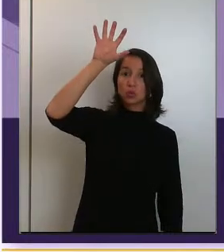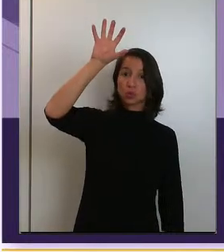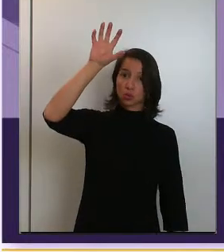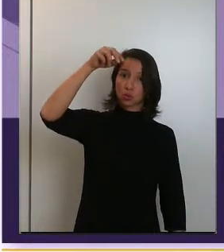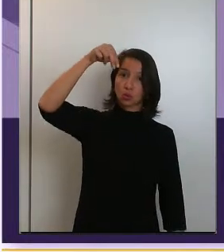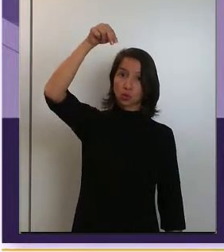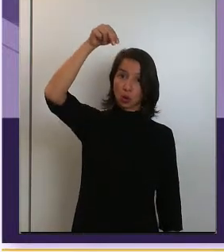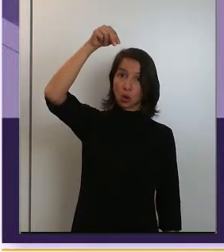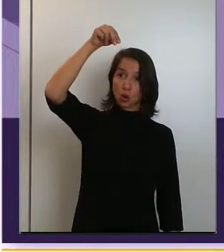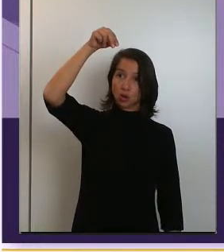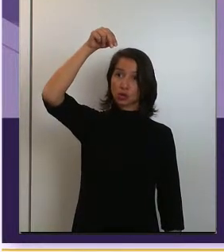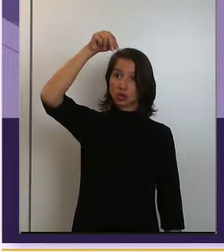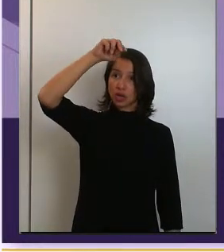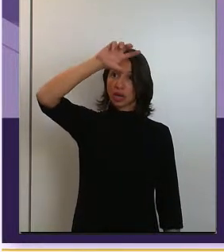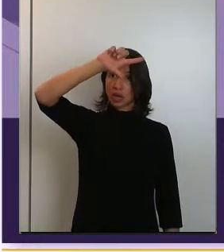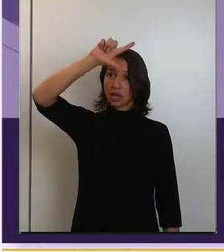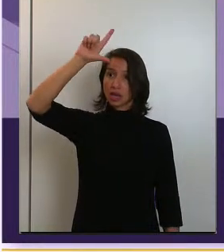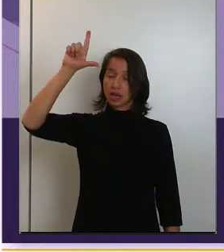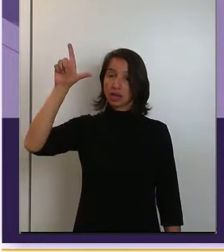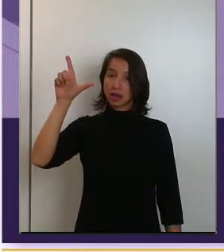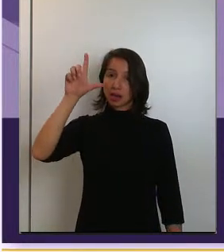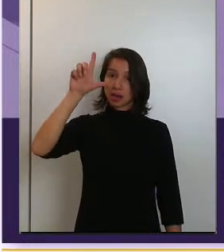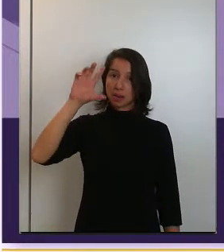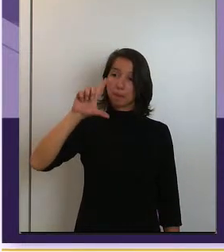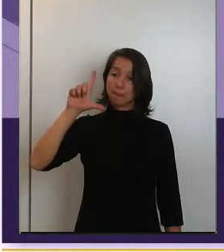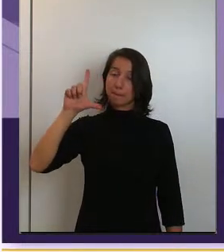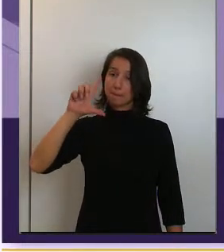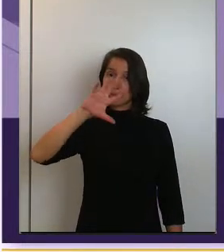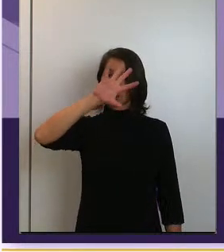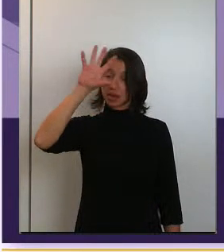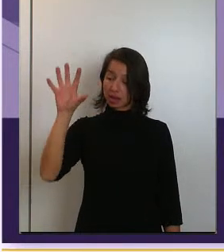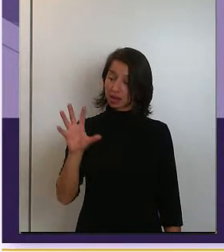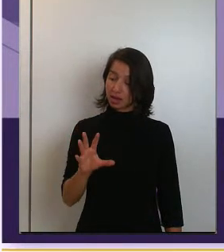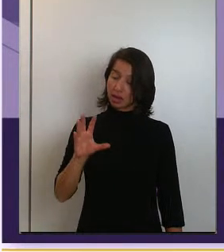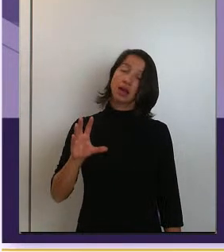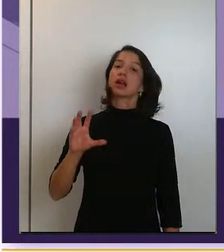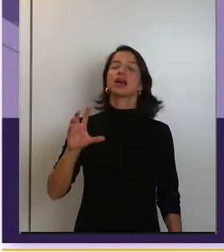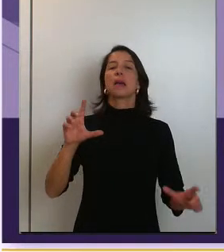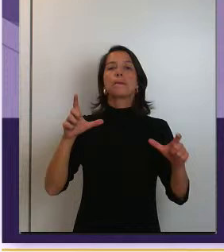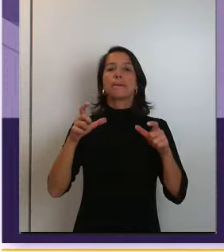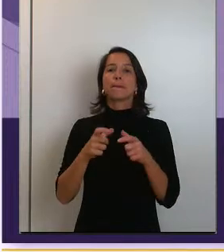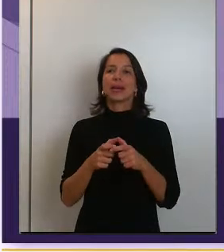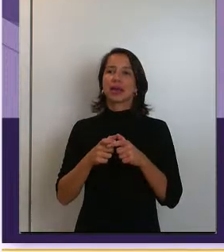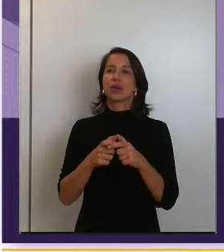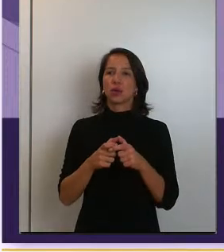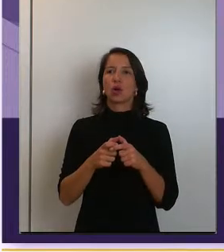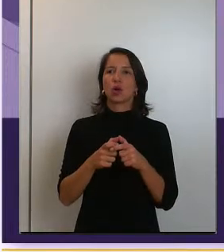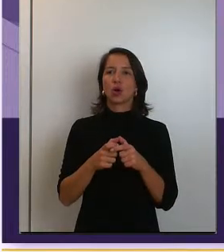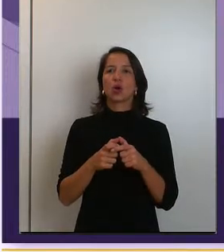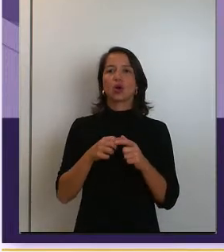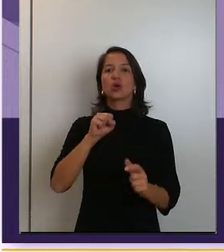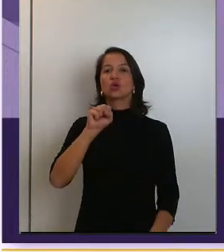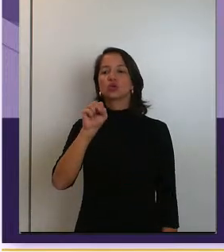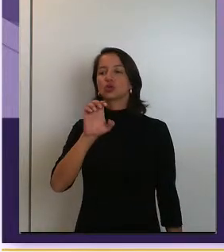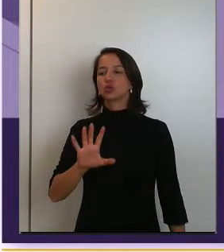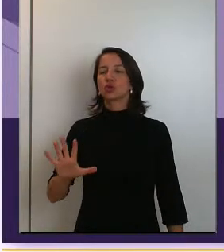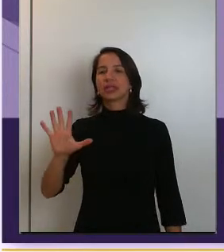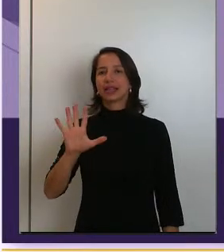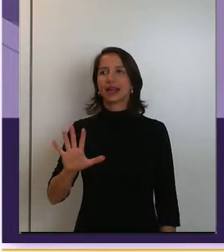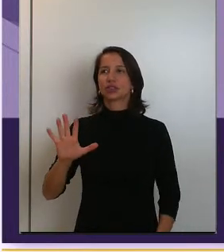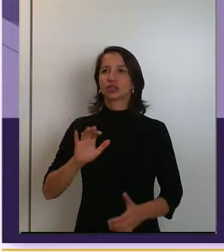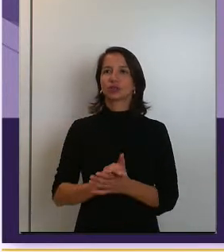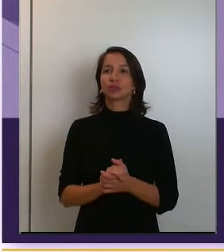com 58,5% das crianças sendo amamentadas na primeira hora de vida. E aqui chega um dos